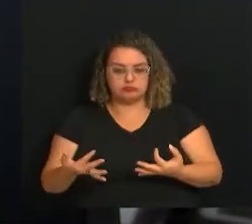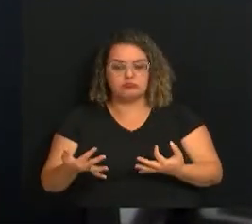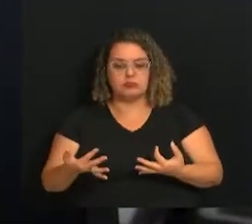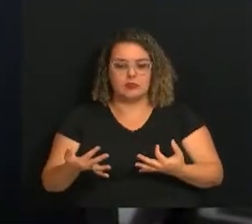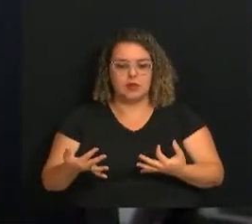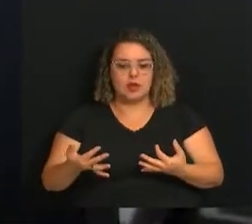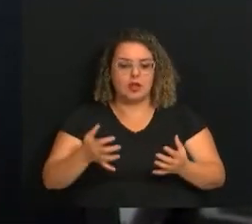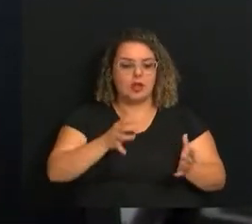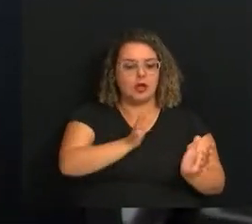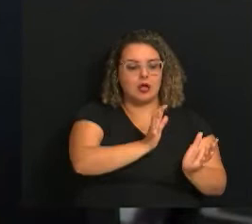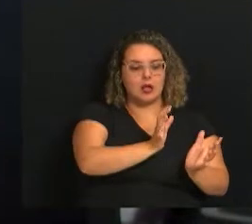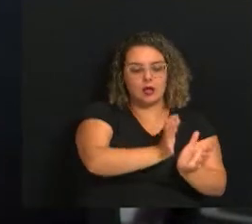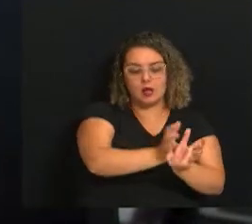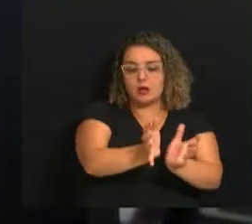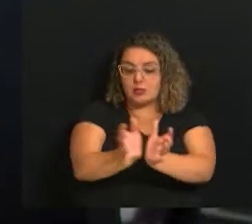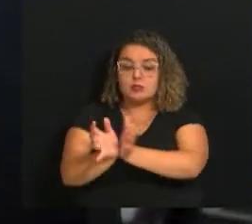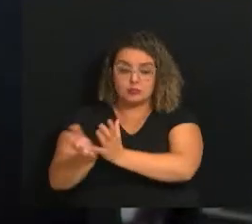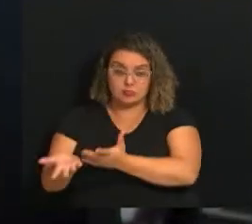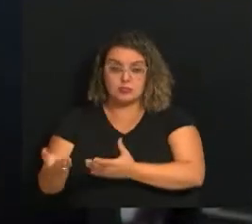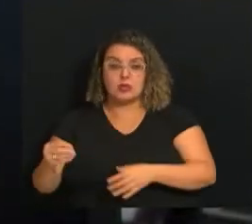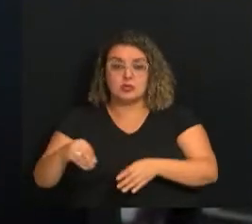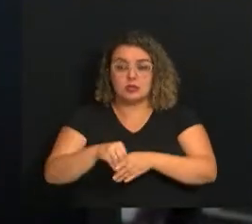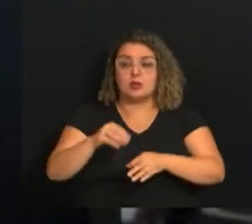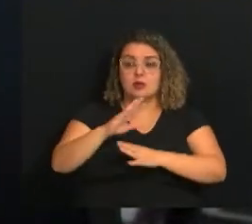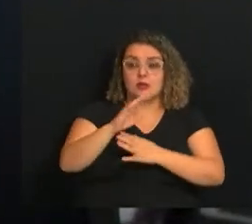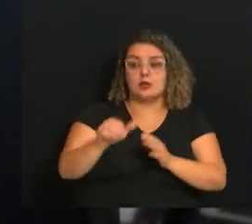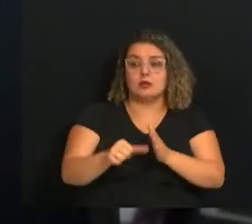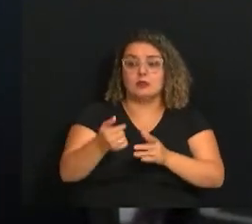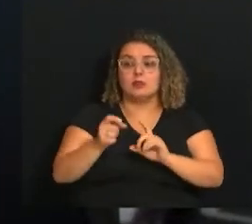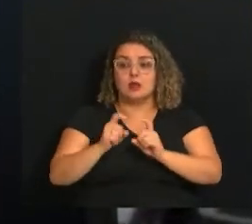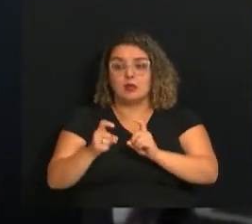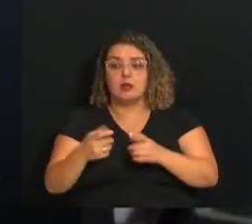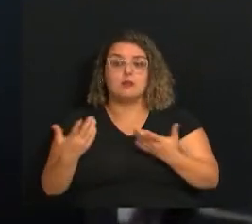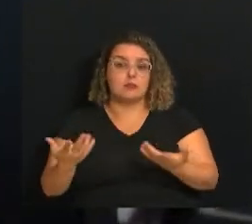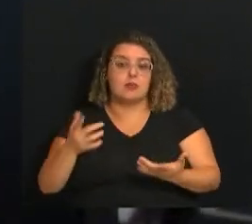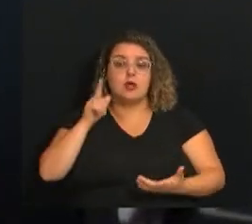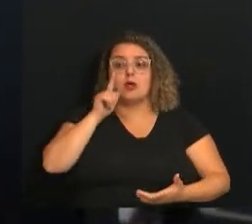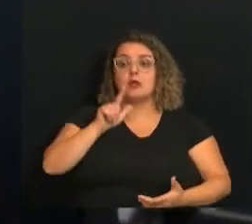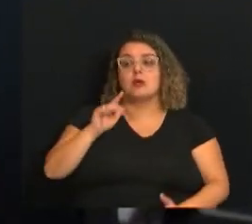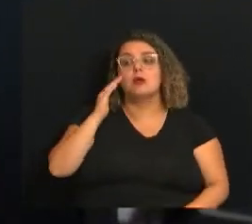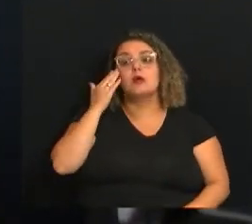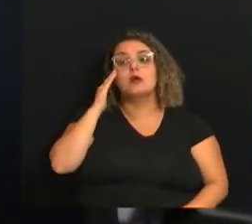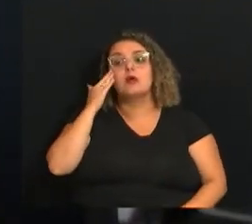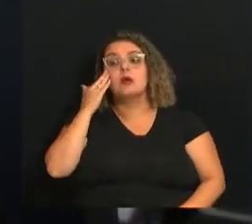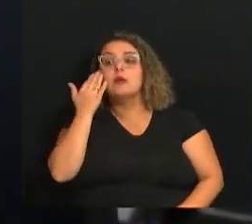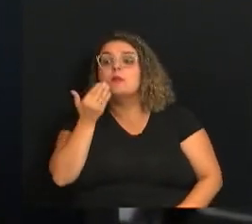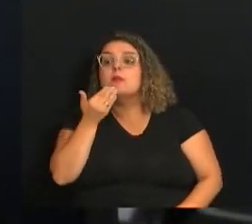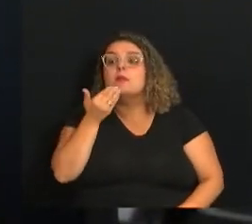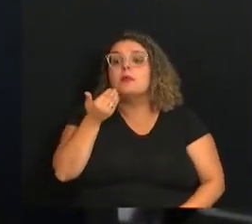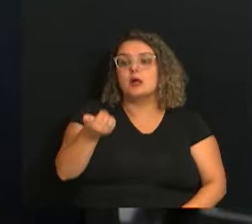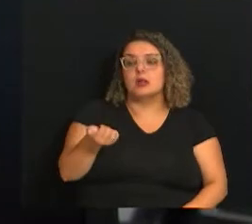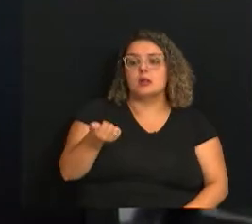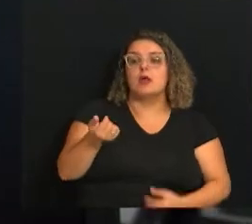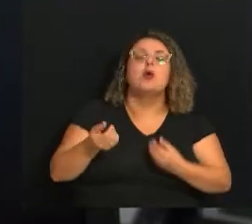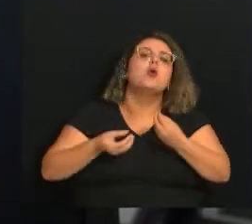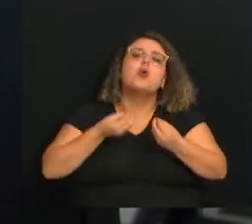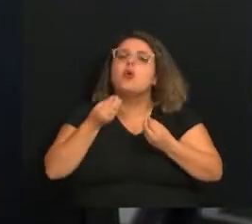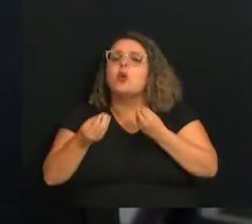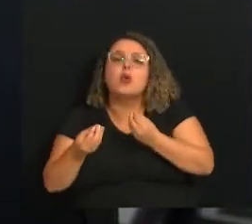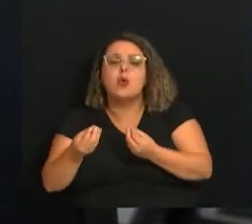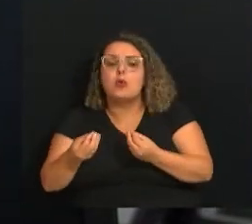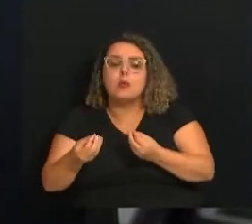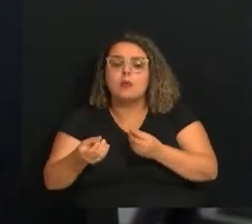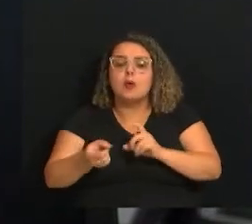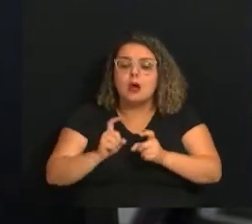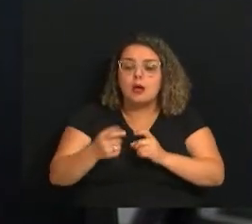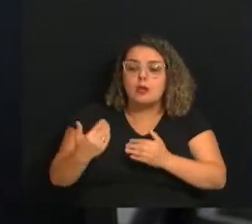tem aqui dentro da casa. Essa primeira reunião foi justamente para a gente conseguir entender um pouquinho melhor como que vão funcionar as reuniões aqui para frente. A